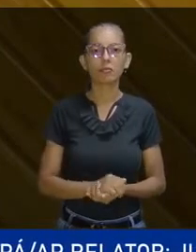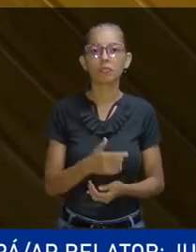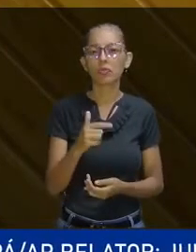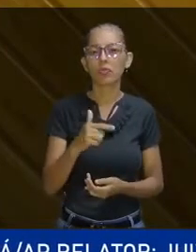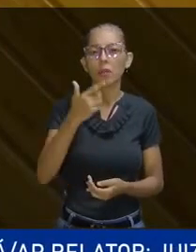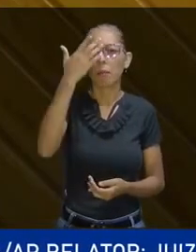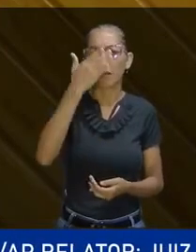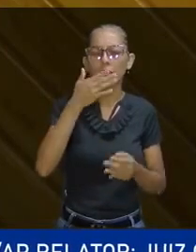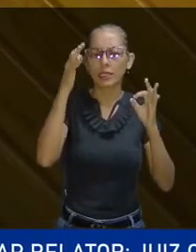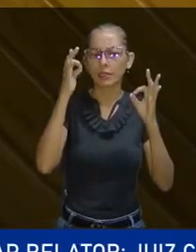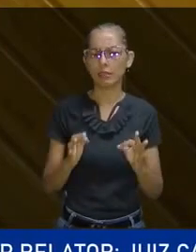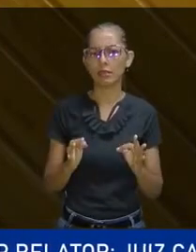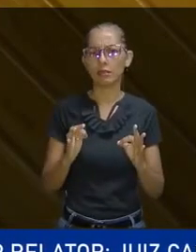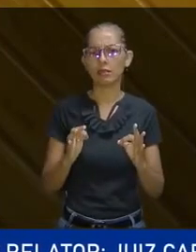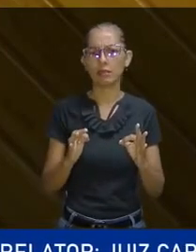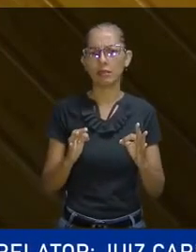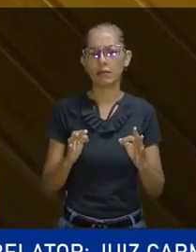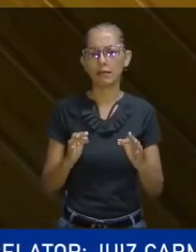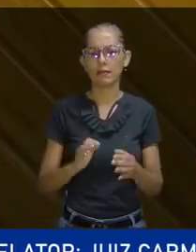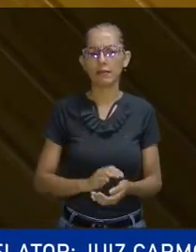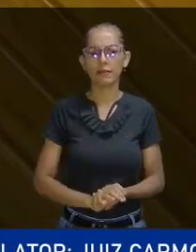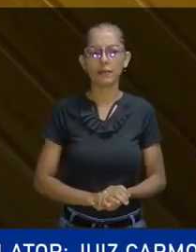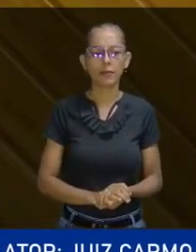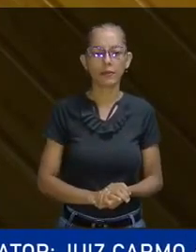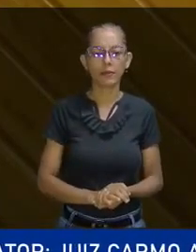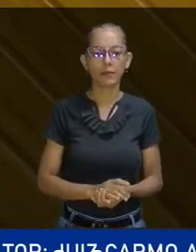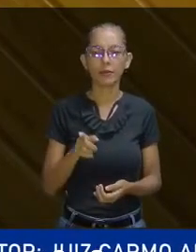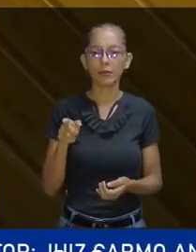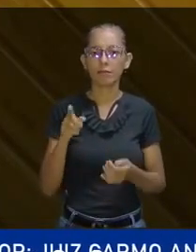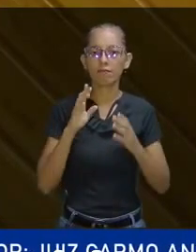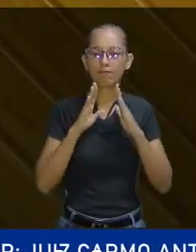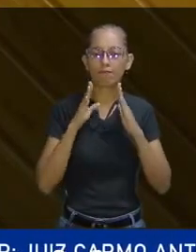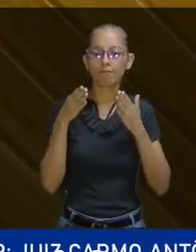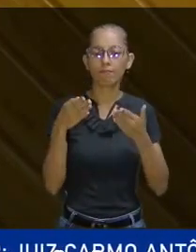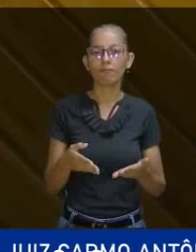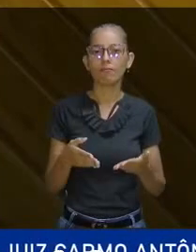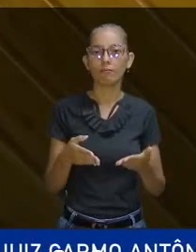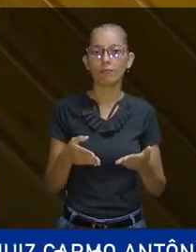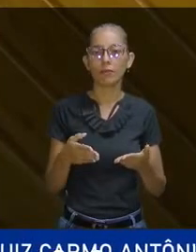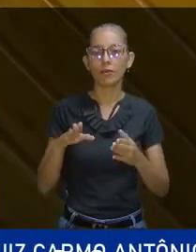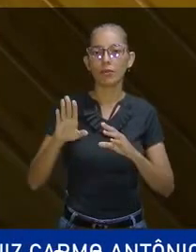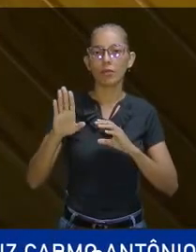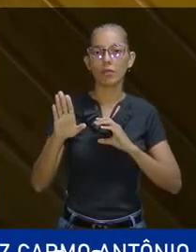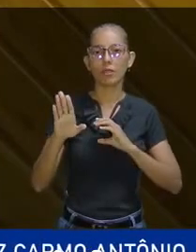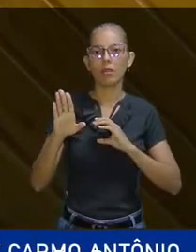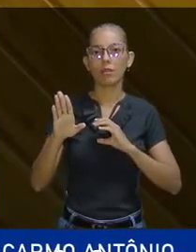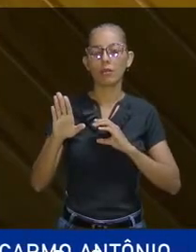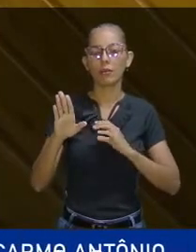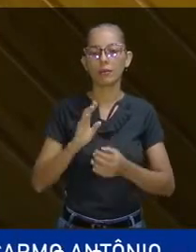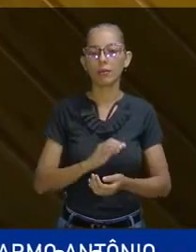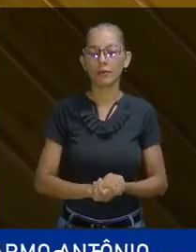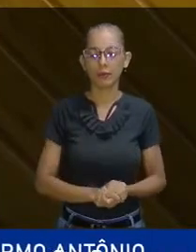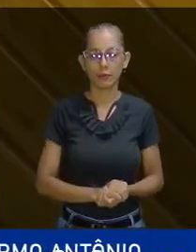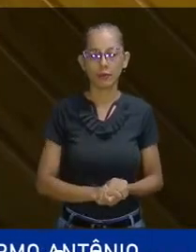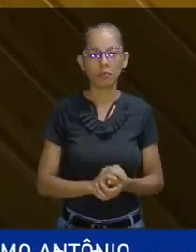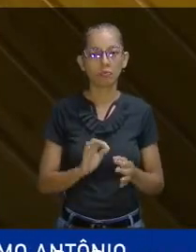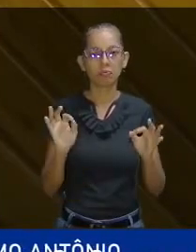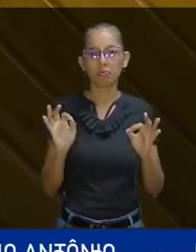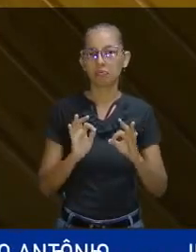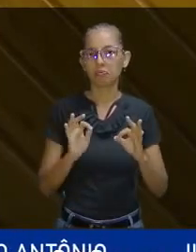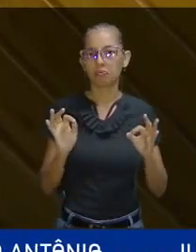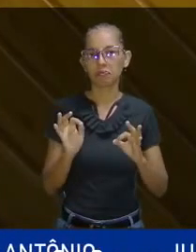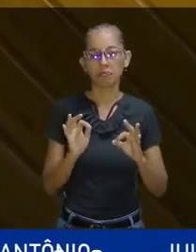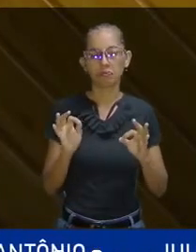robusta, no presente processo, o especial fim de agir. Né? Não há nos autos nenhuma informação de que o Fábio